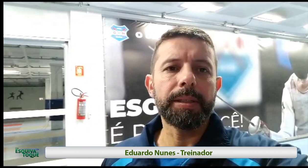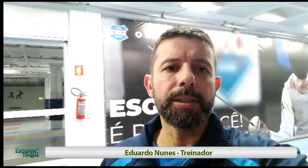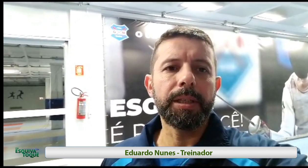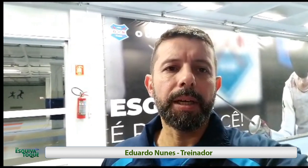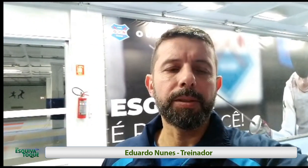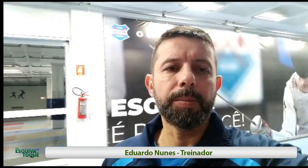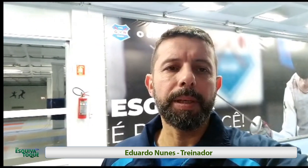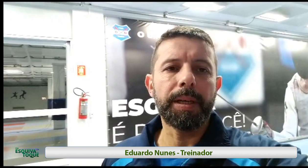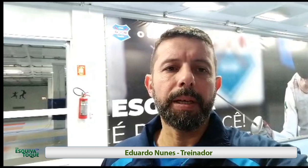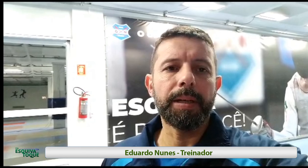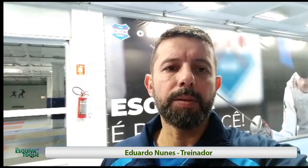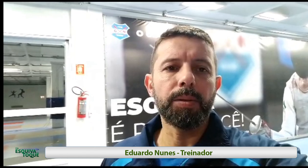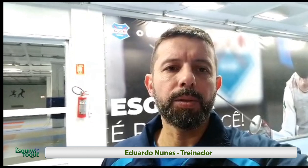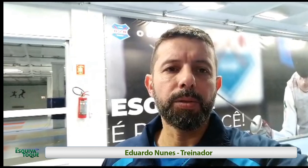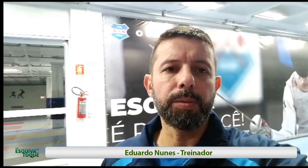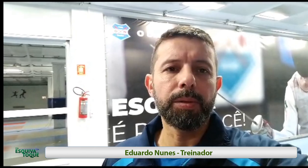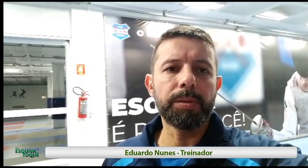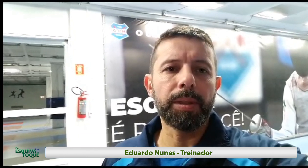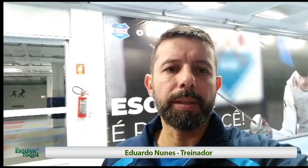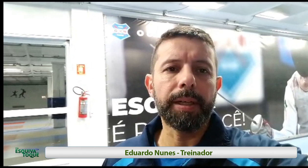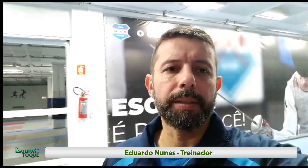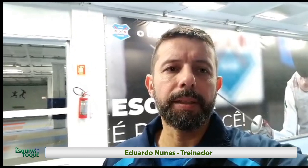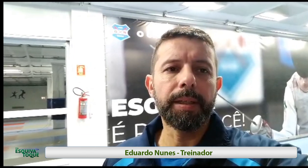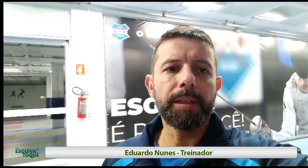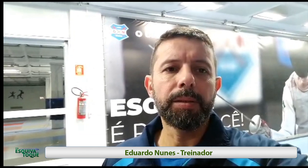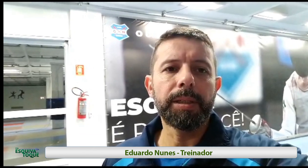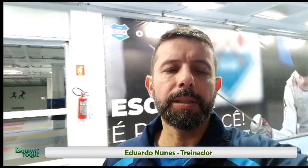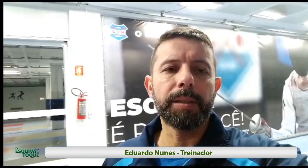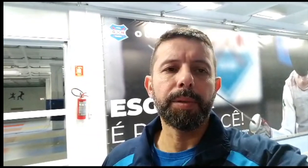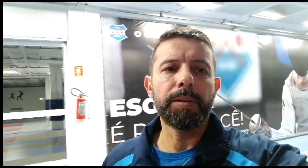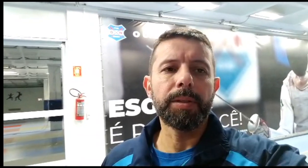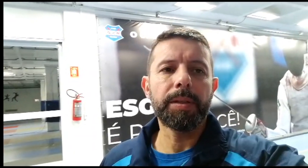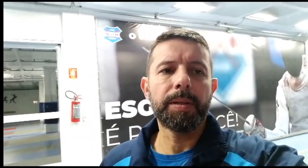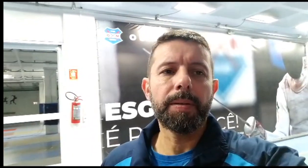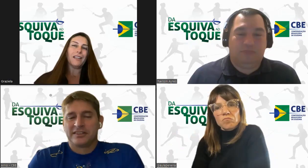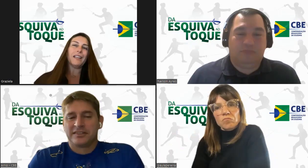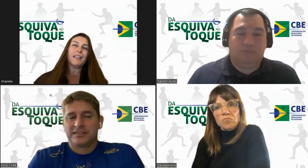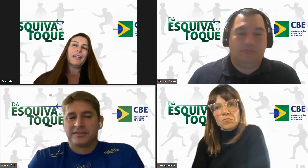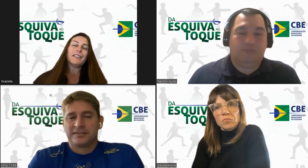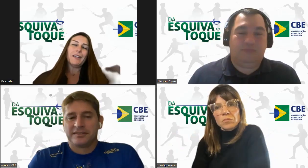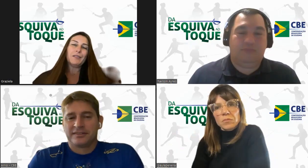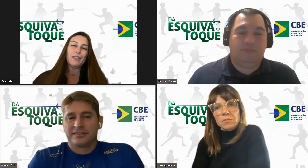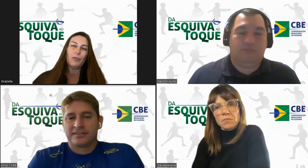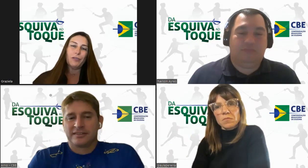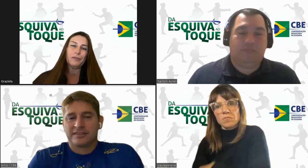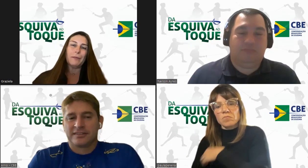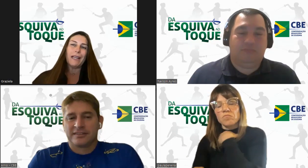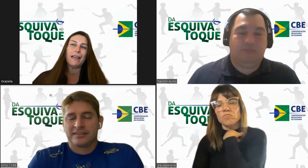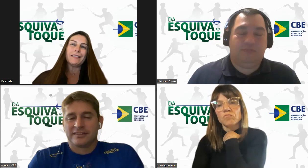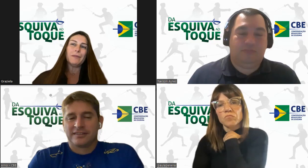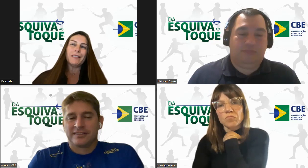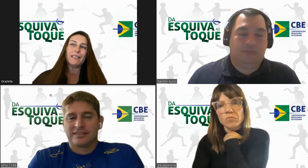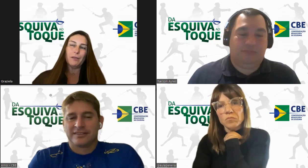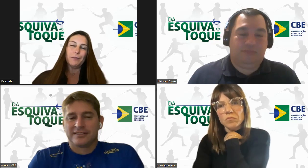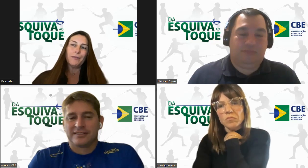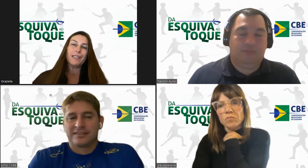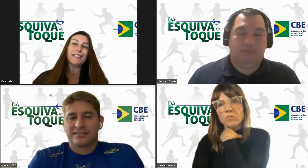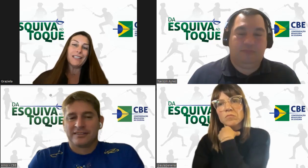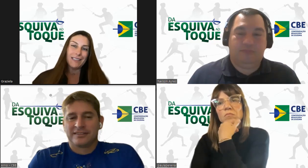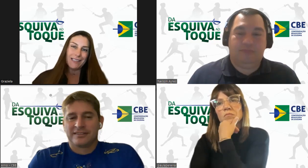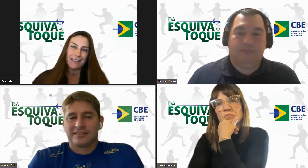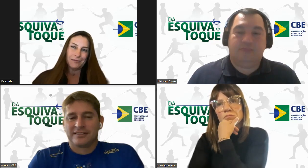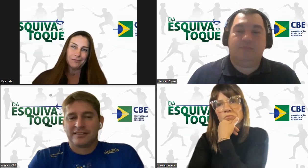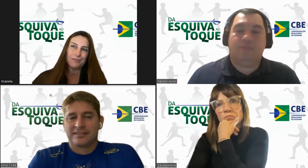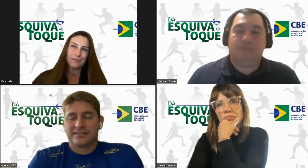práticos indicados para o consumo do Atleta durante essa prova é um de novo lembrar de manter